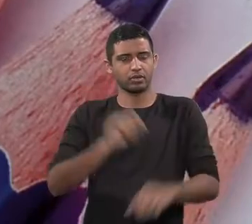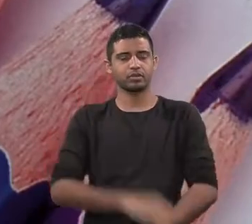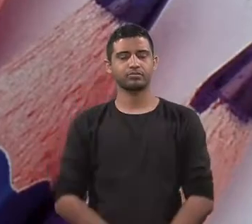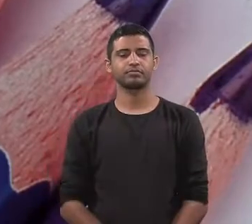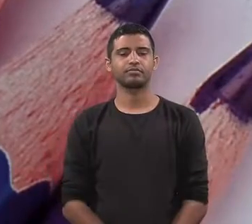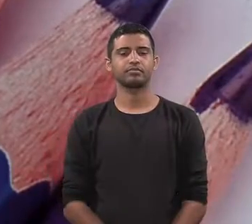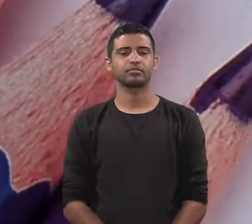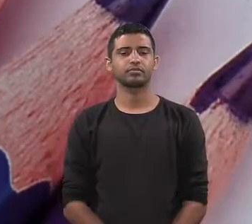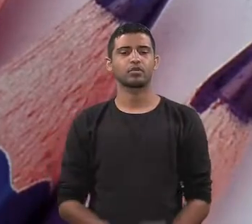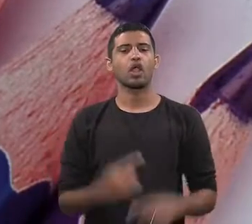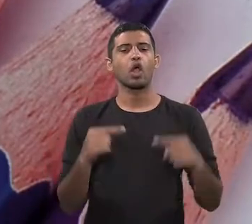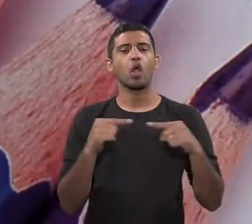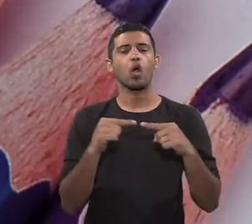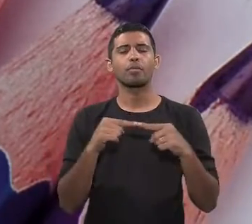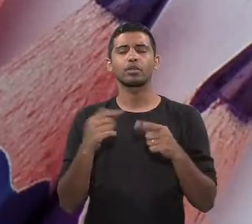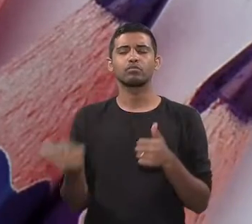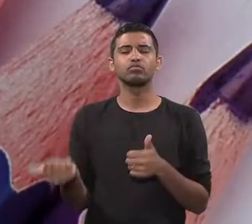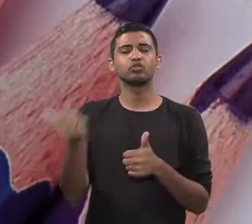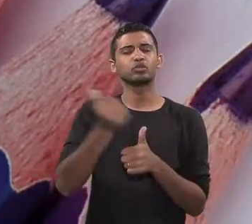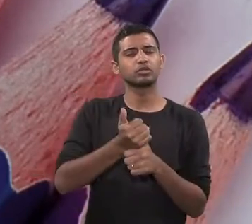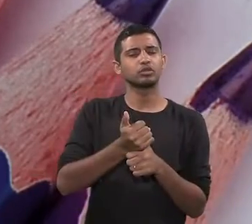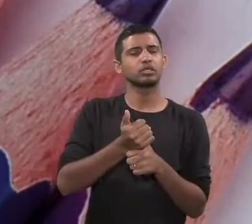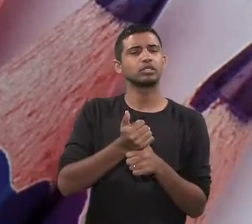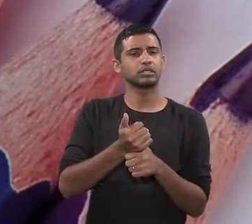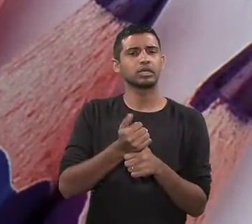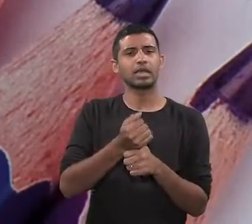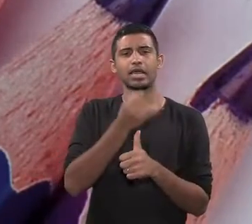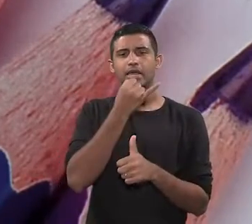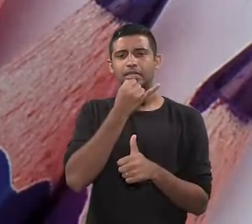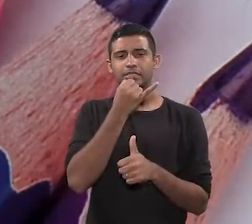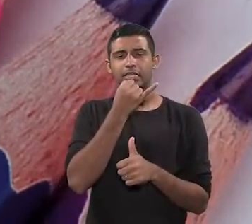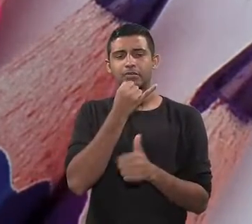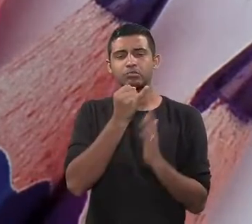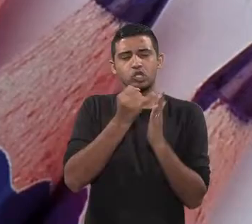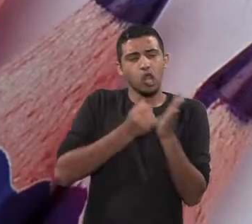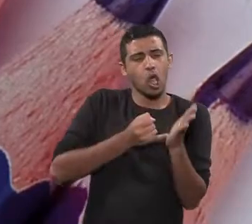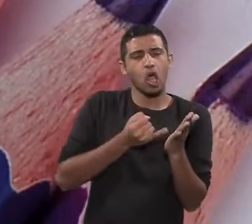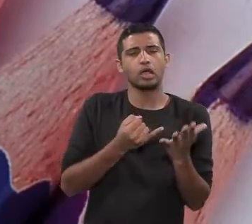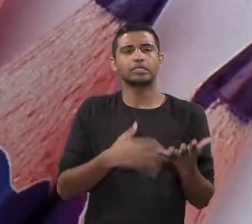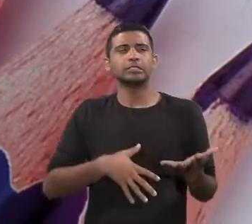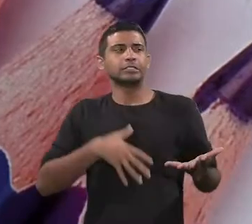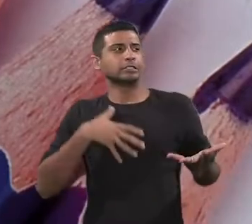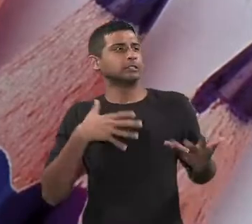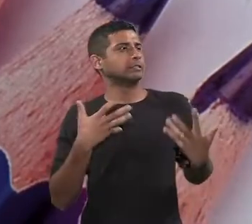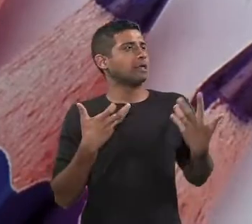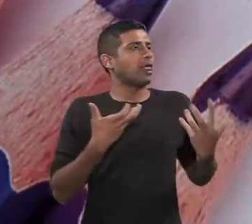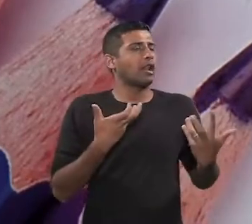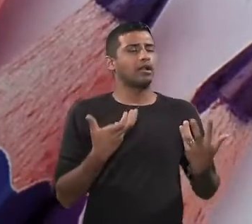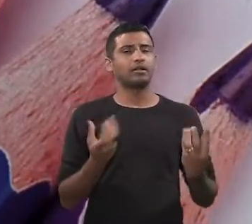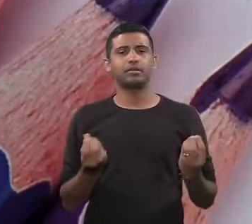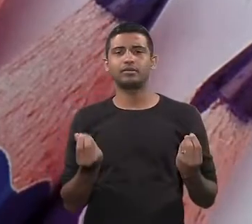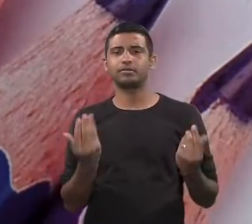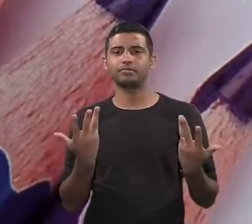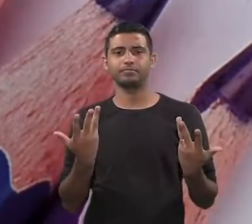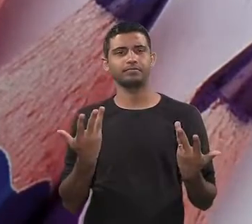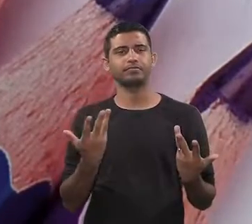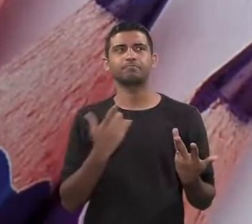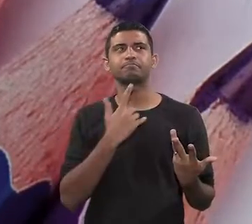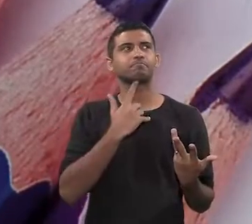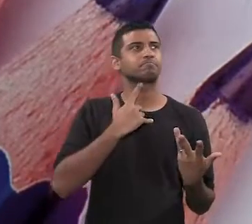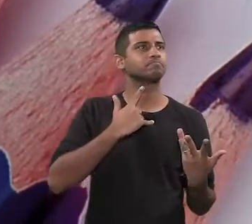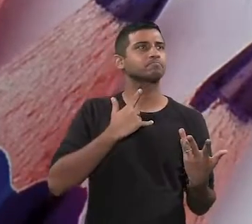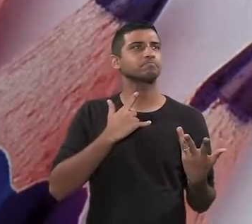ótica, da questão da substituição ser uma alternativa às drogas, porque é fonte de prazer. Eu quero que vocês me expliquem o